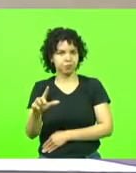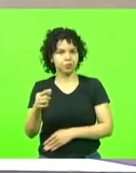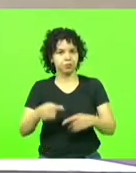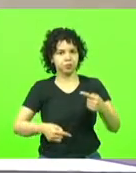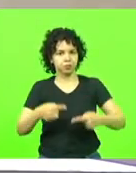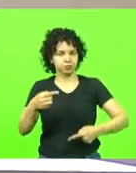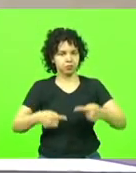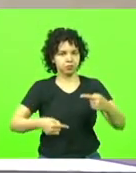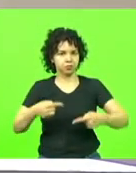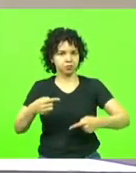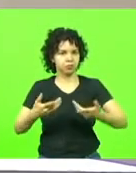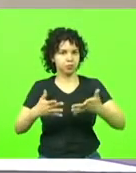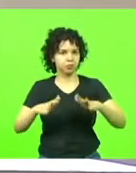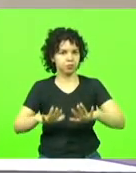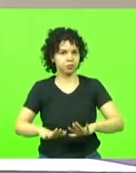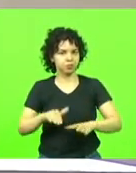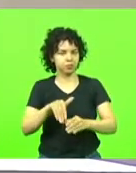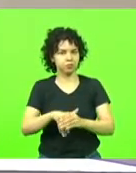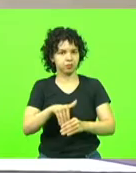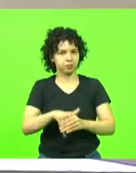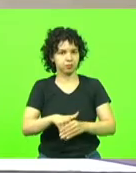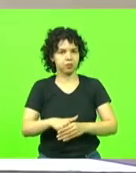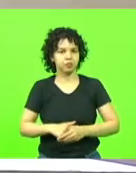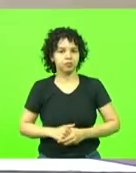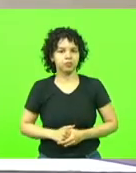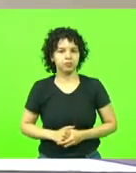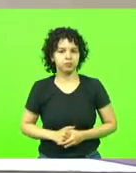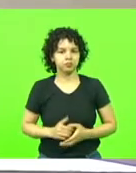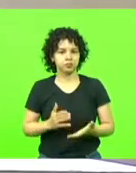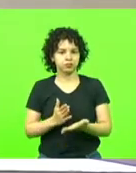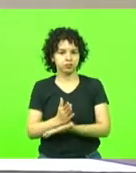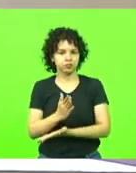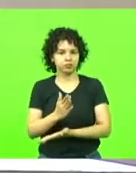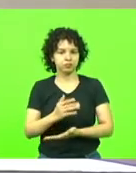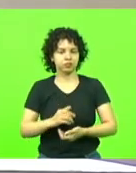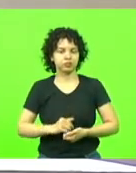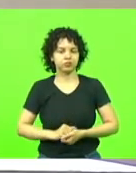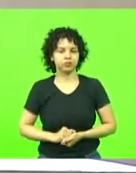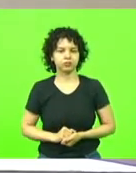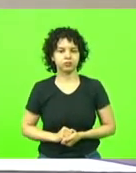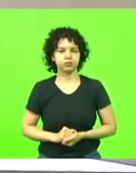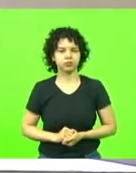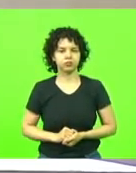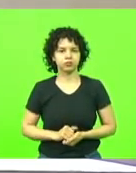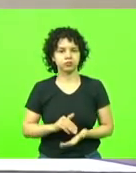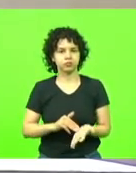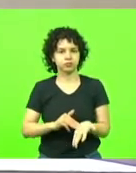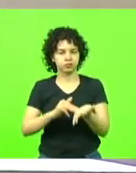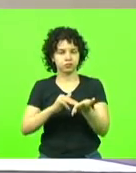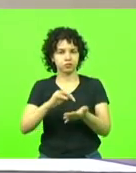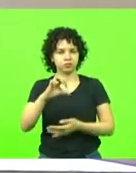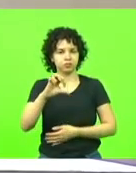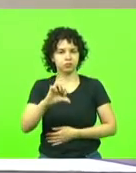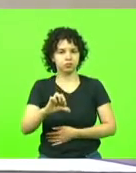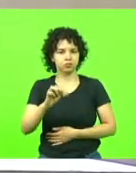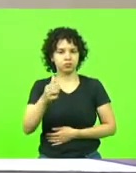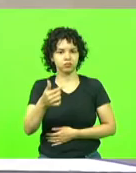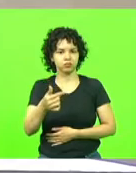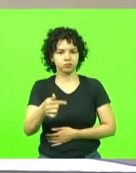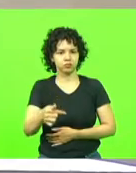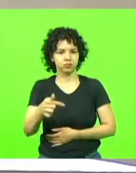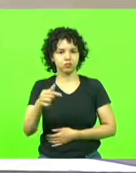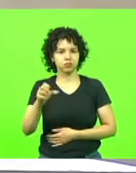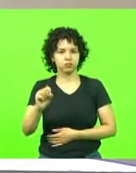Não havendo quem queira discutir, em votação. Aprovado. Moção número 978, deputado Márcio